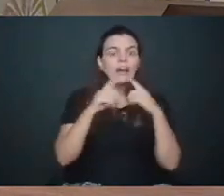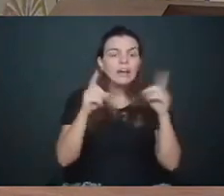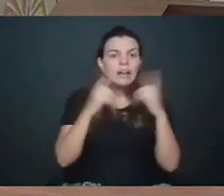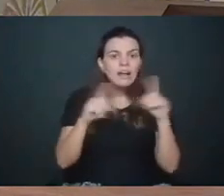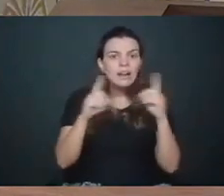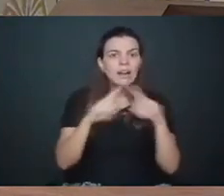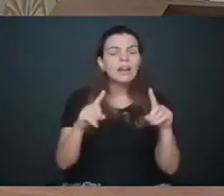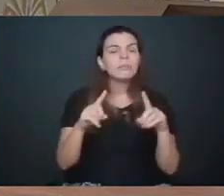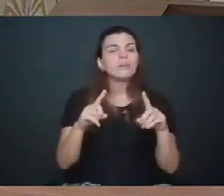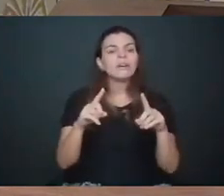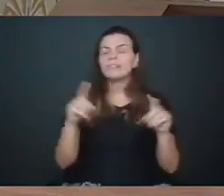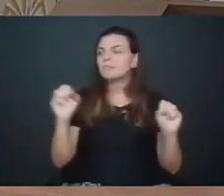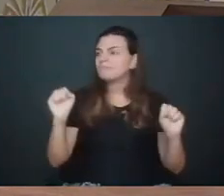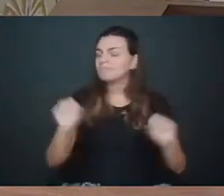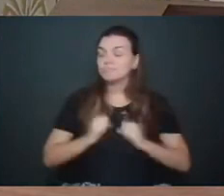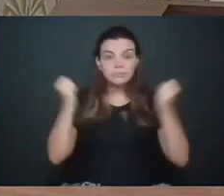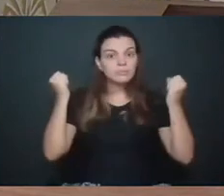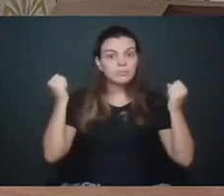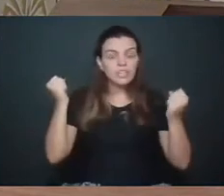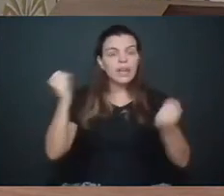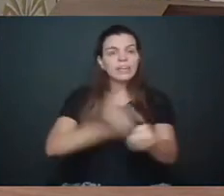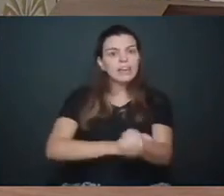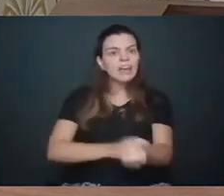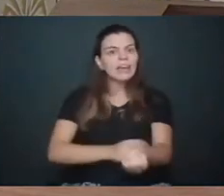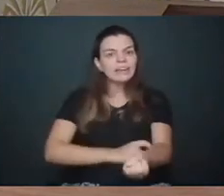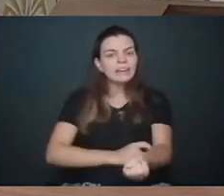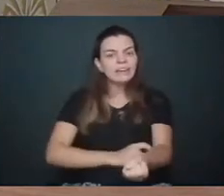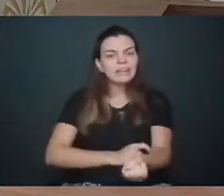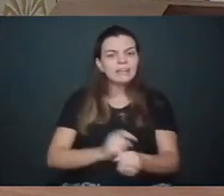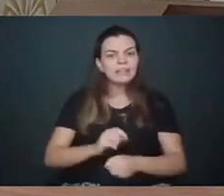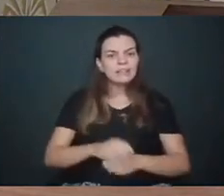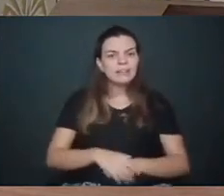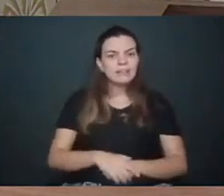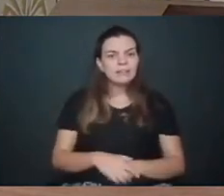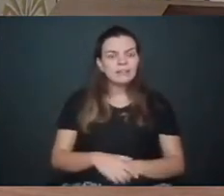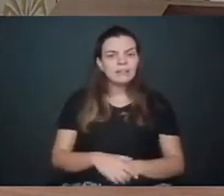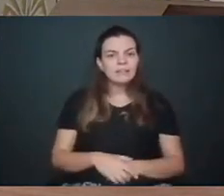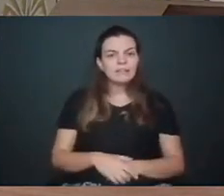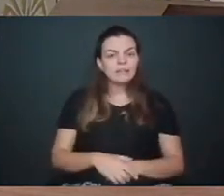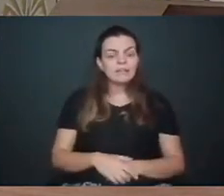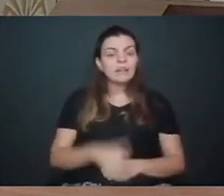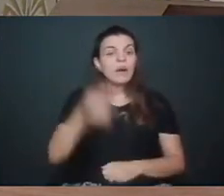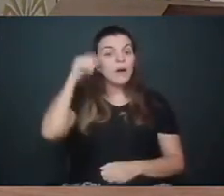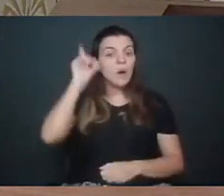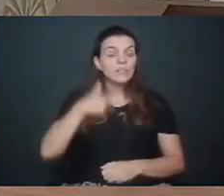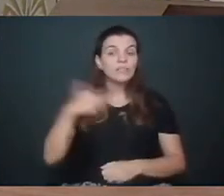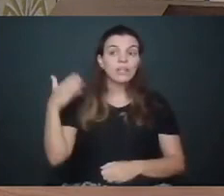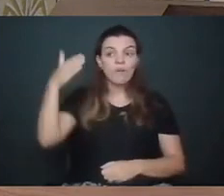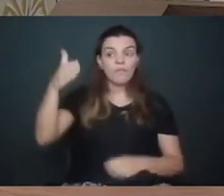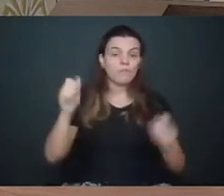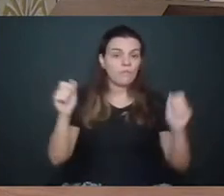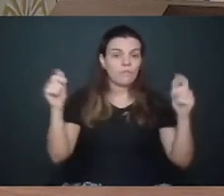um desespero. E não pode derrubar. Não pode. Então, ontem estive na Assembleia Legislativa